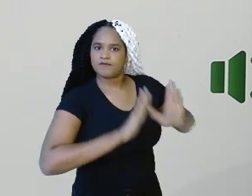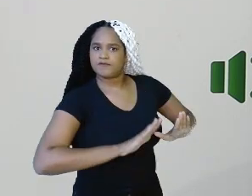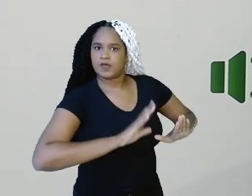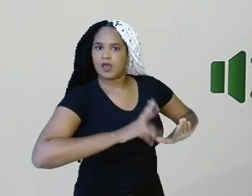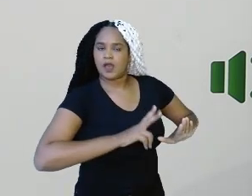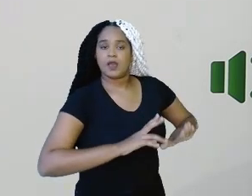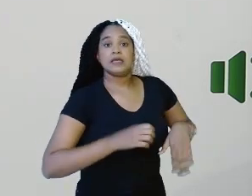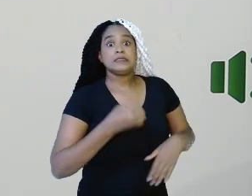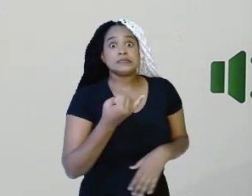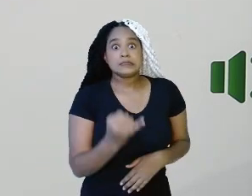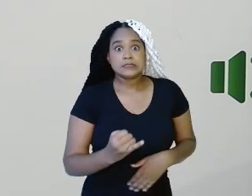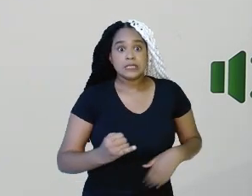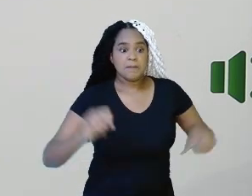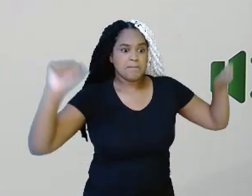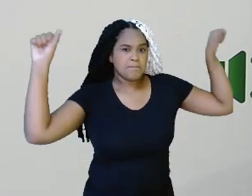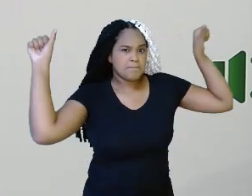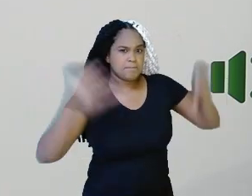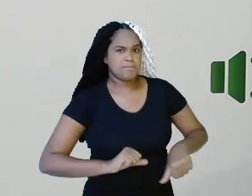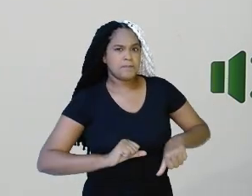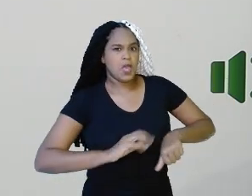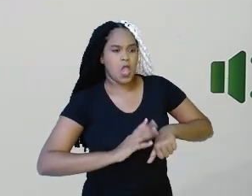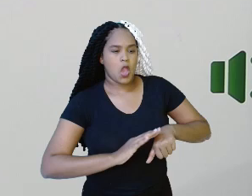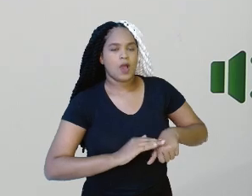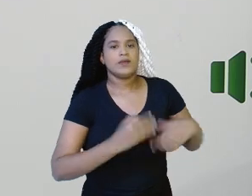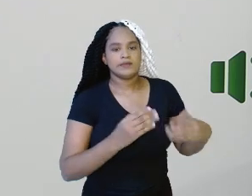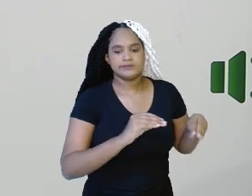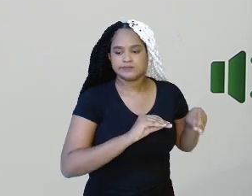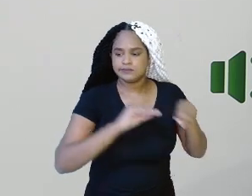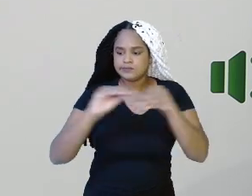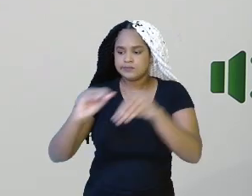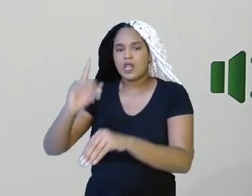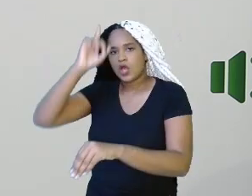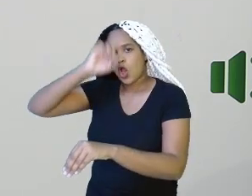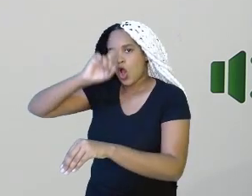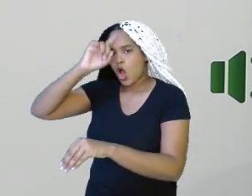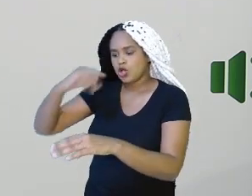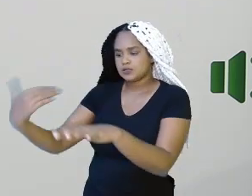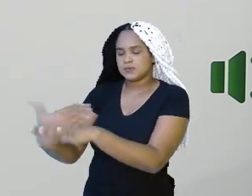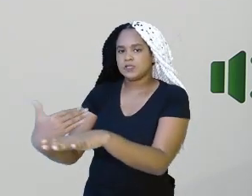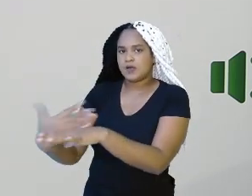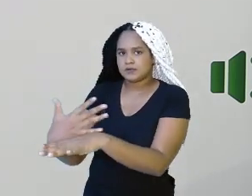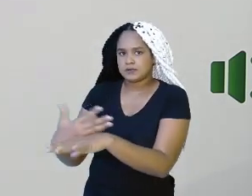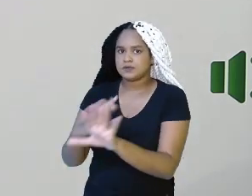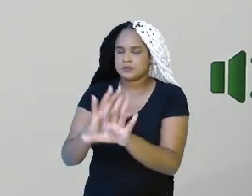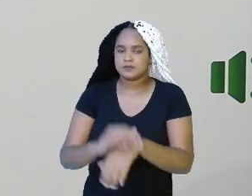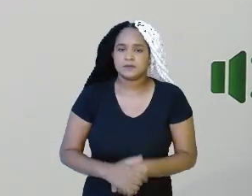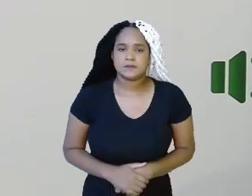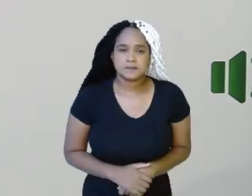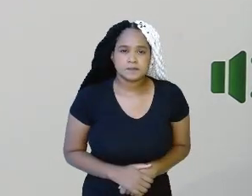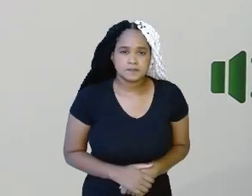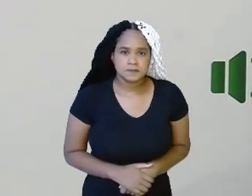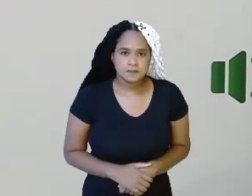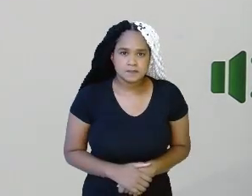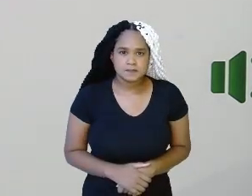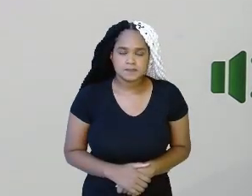é encaminhado para os hospitais ali próximos, para a cidade mais próxima. E aí a gente fala,